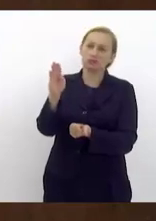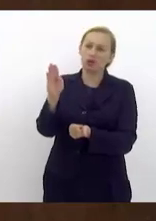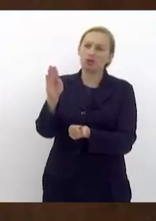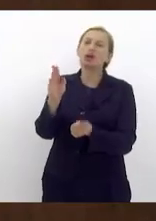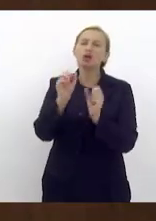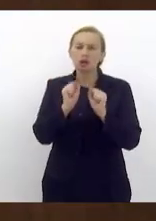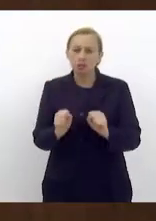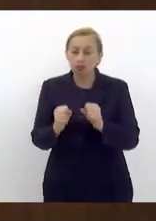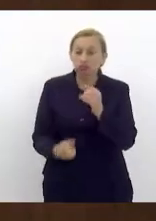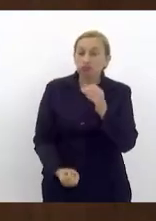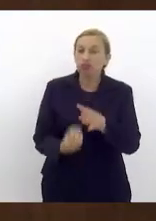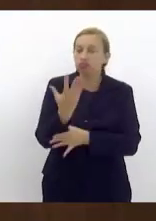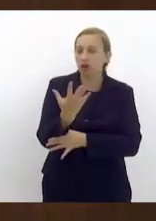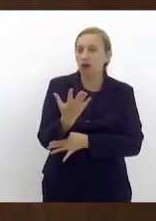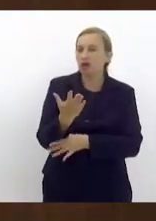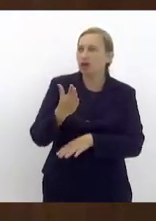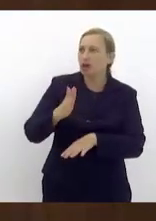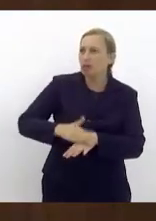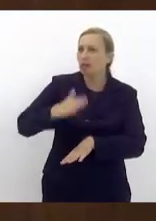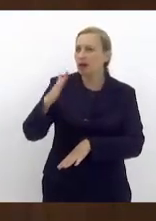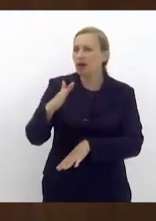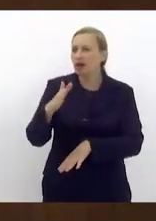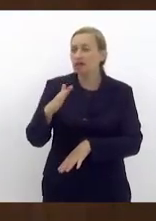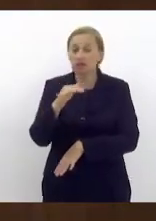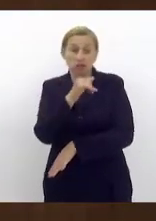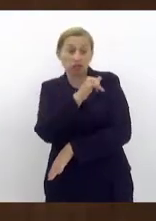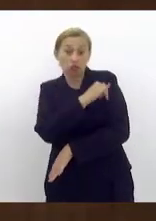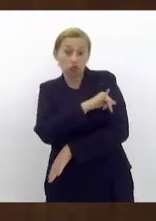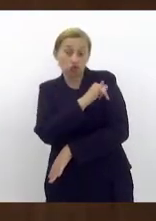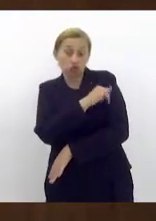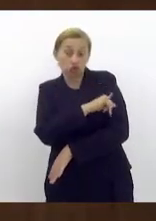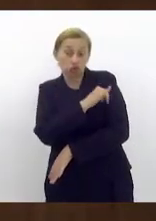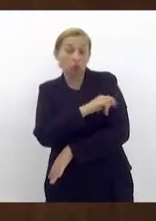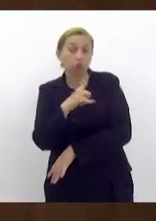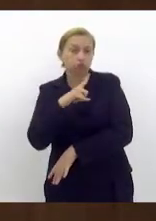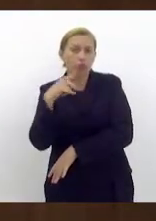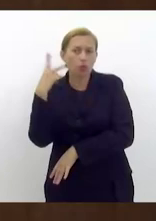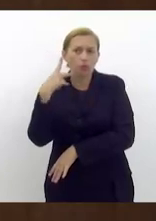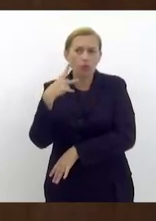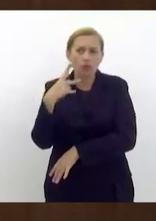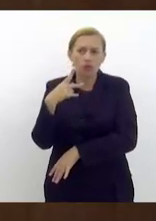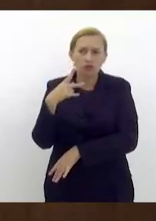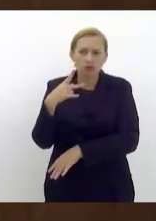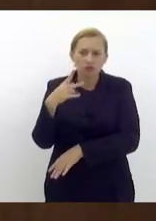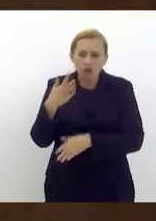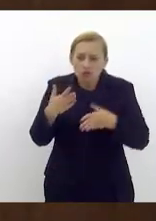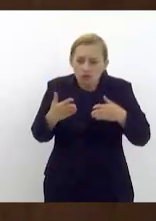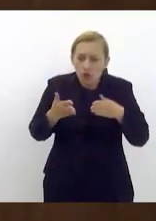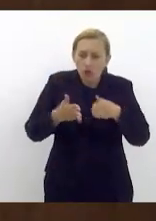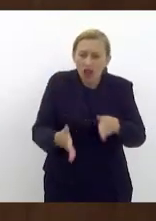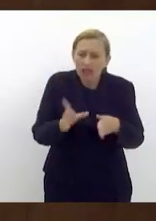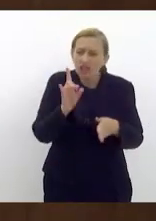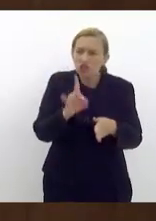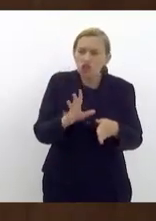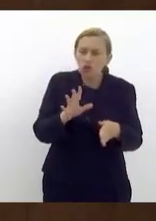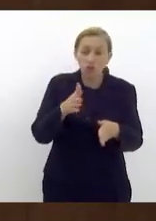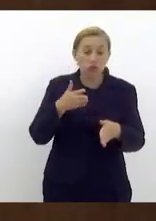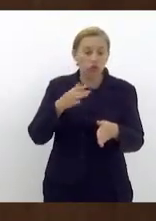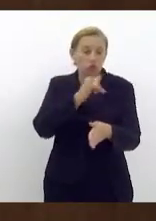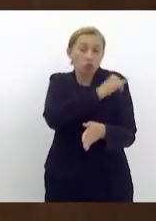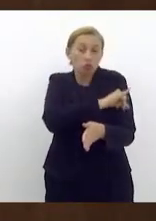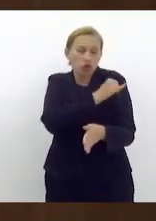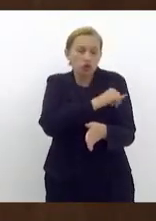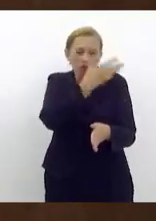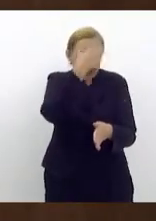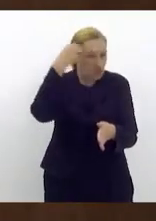possa construir, né? Ainda mais no âmbito do Rio de Janeiro, que a gente tem uma política muito rio-centrista. Esquece de olhar para o interior